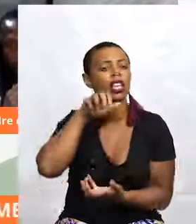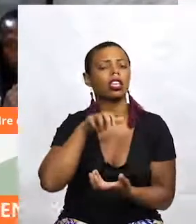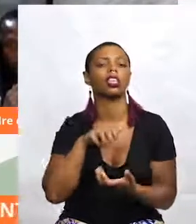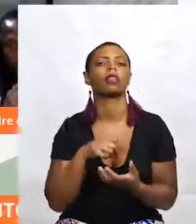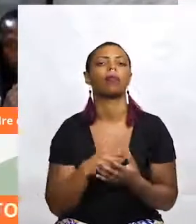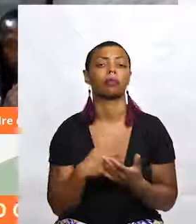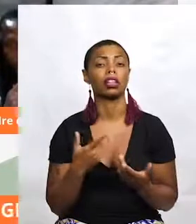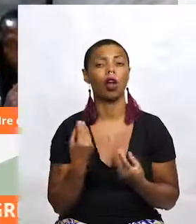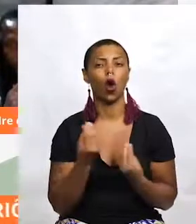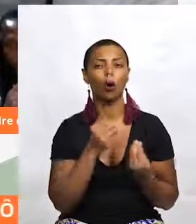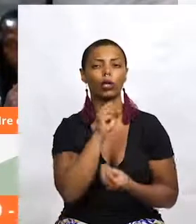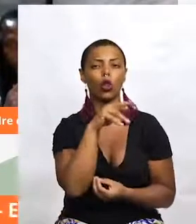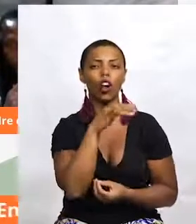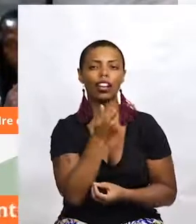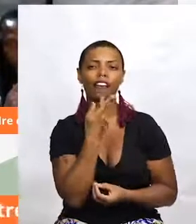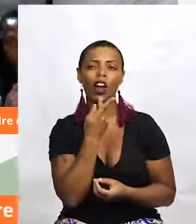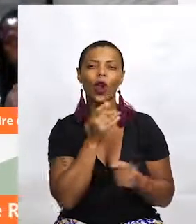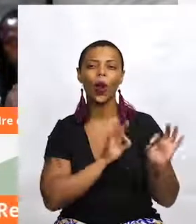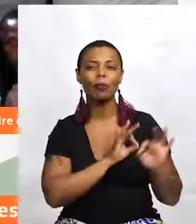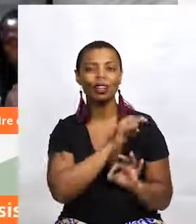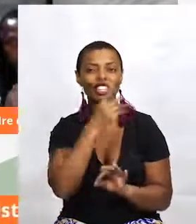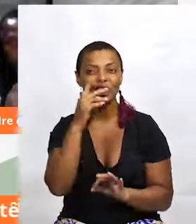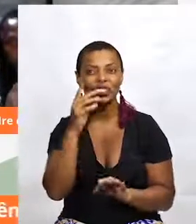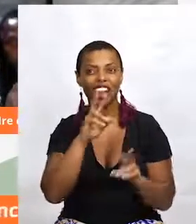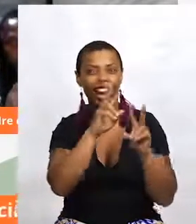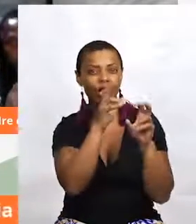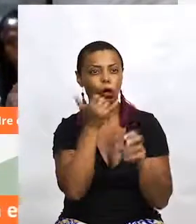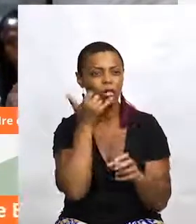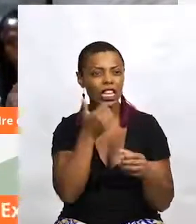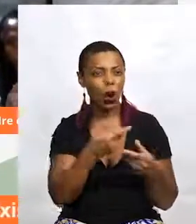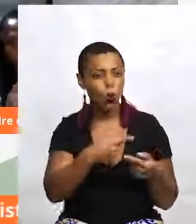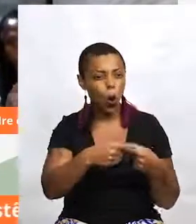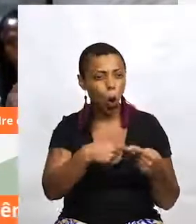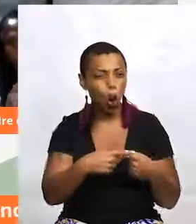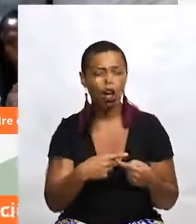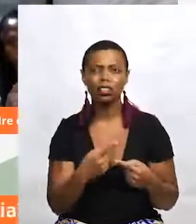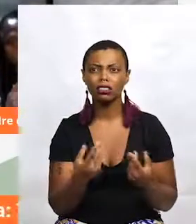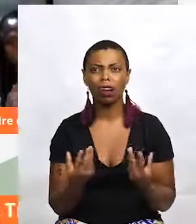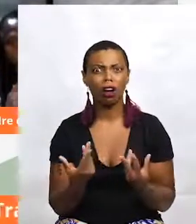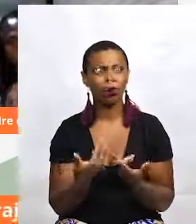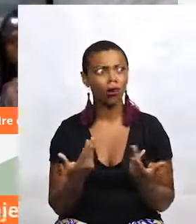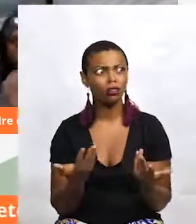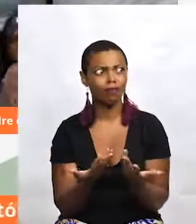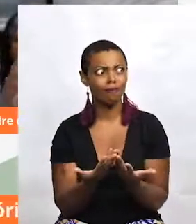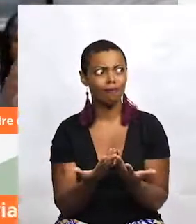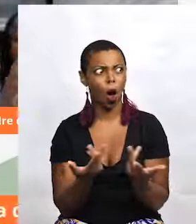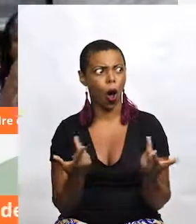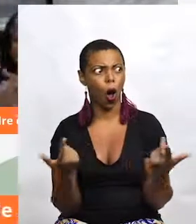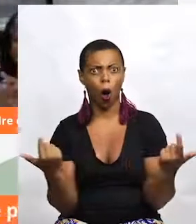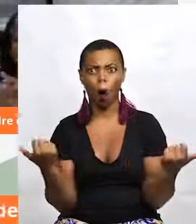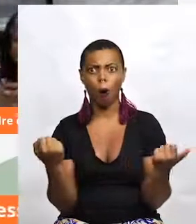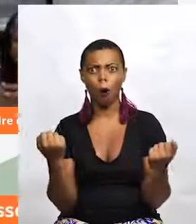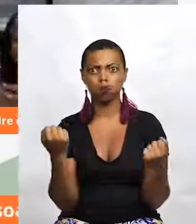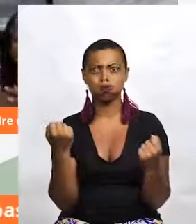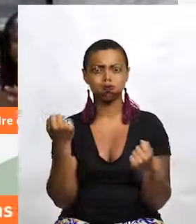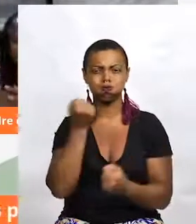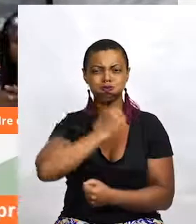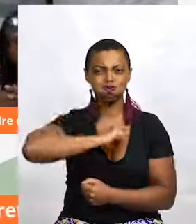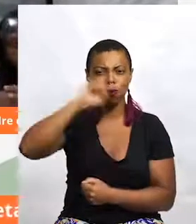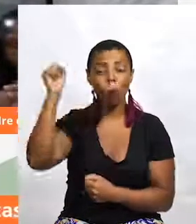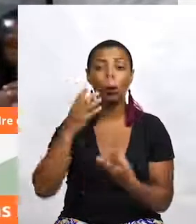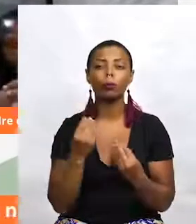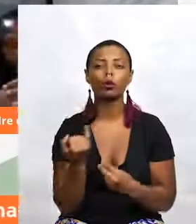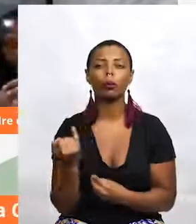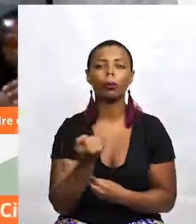como projeto, né, o próximo projeto. Então são coisas assim, que são muito ricas, né, e são muito importantes isso, porque